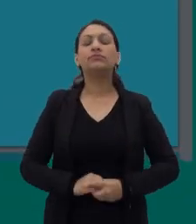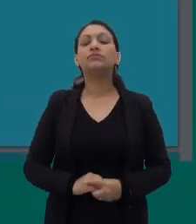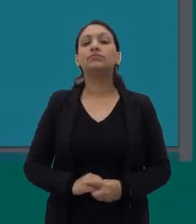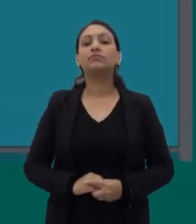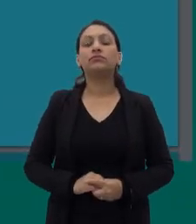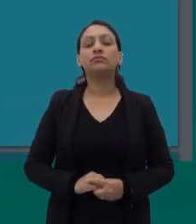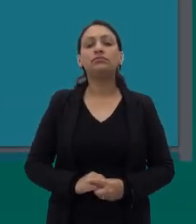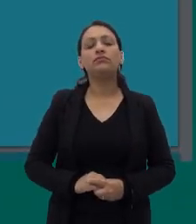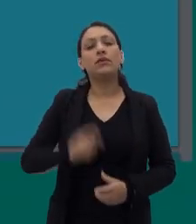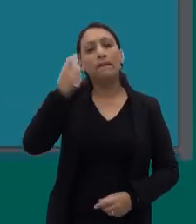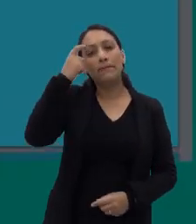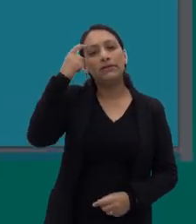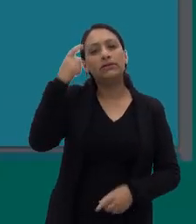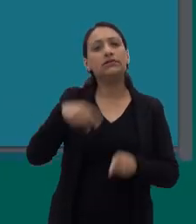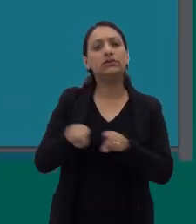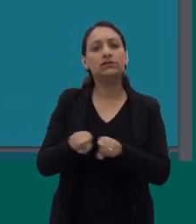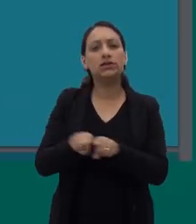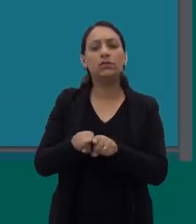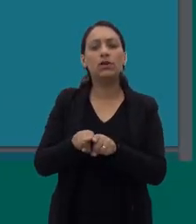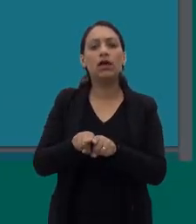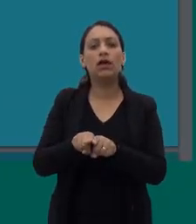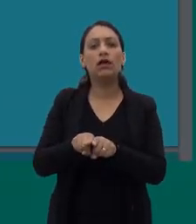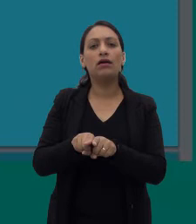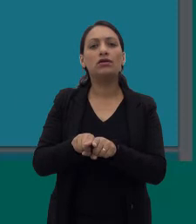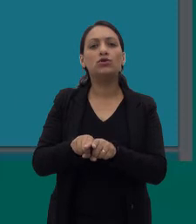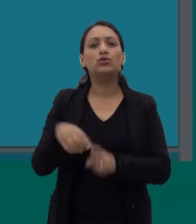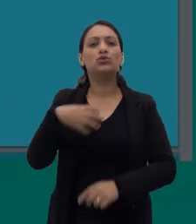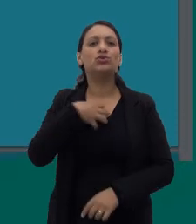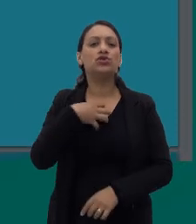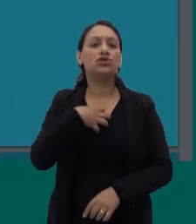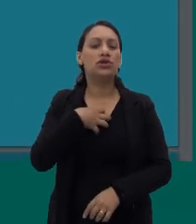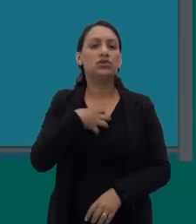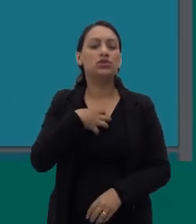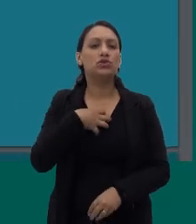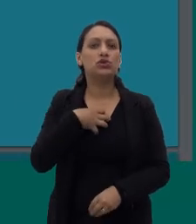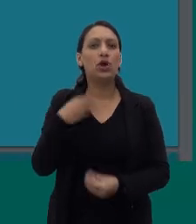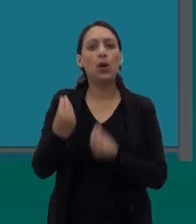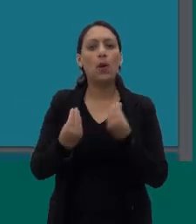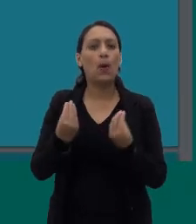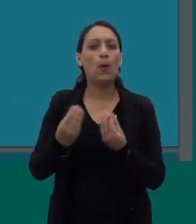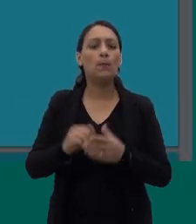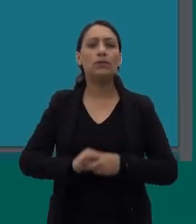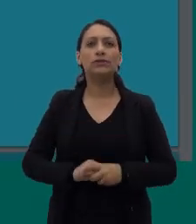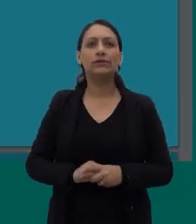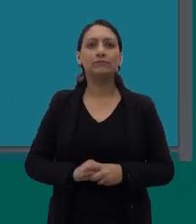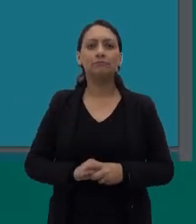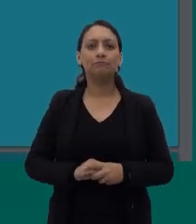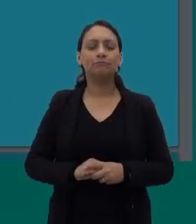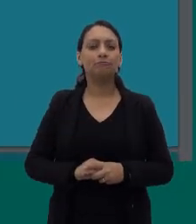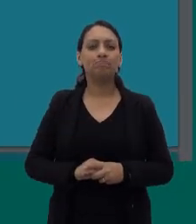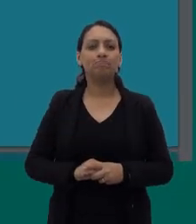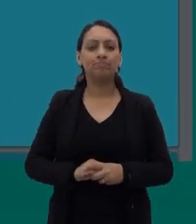E eu fiquei pensando também essas formas de lidar com um certo